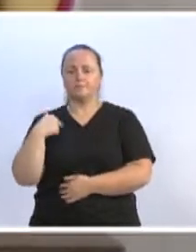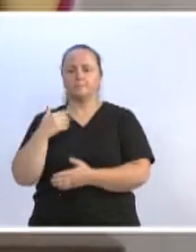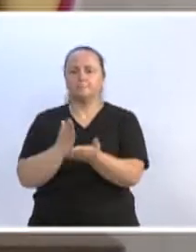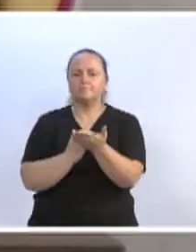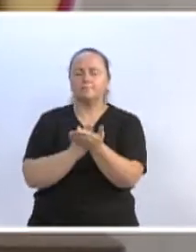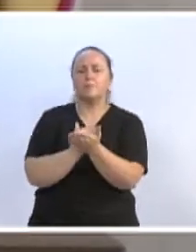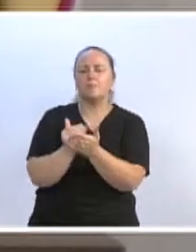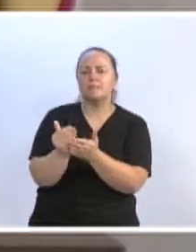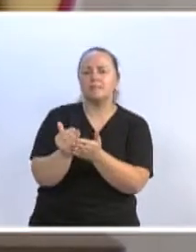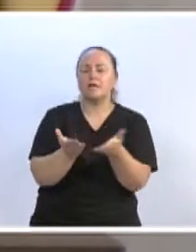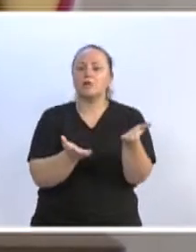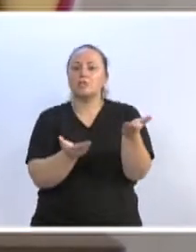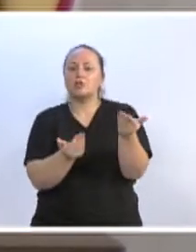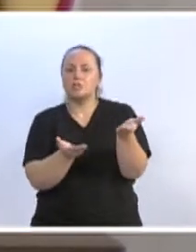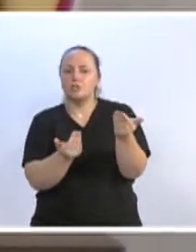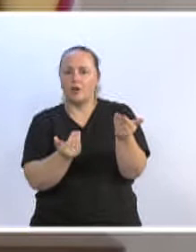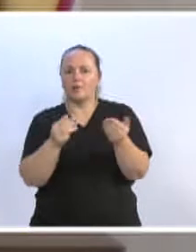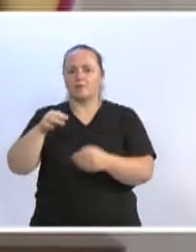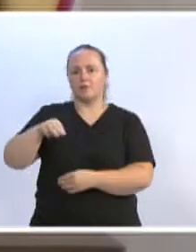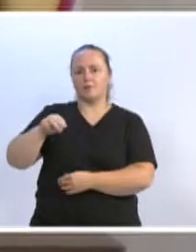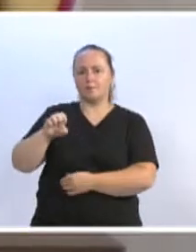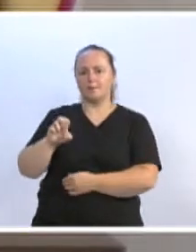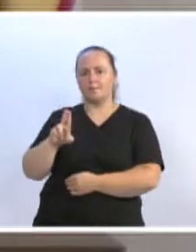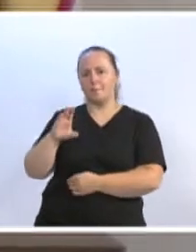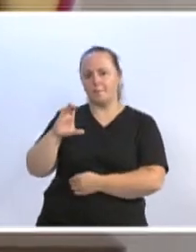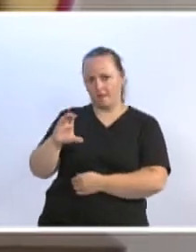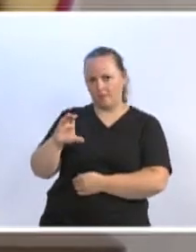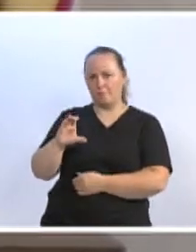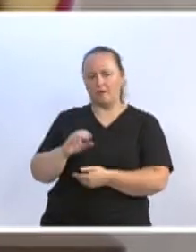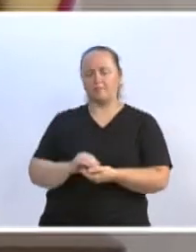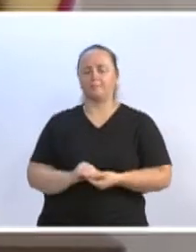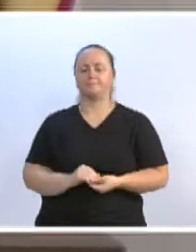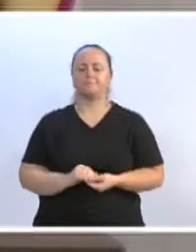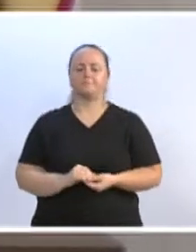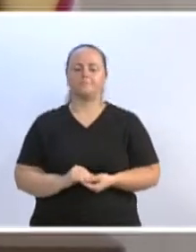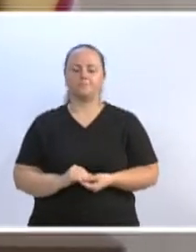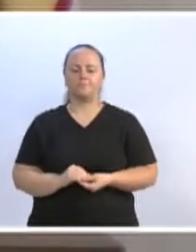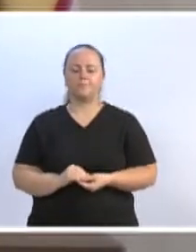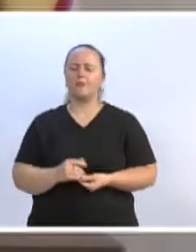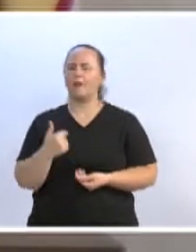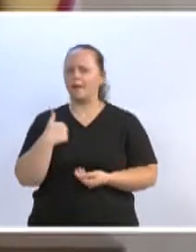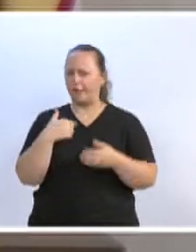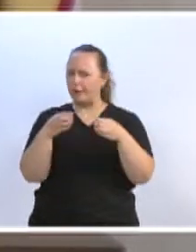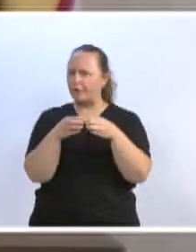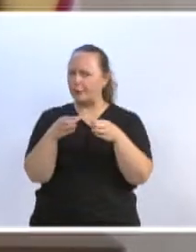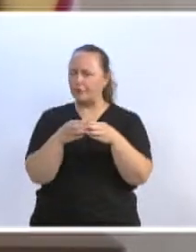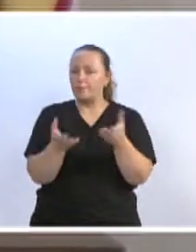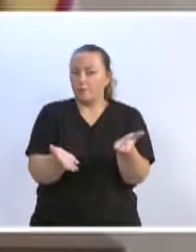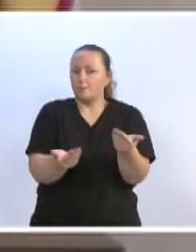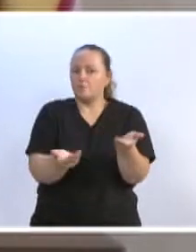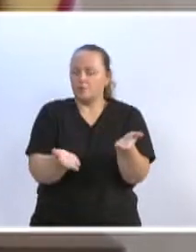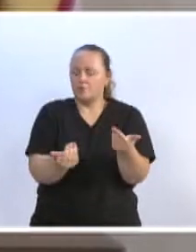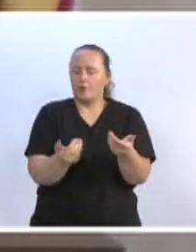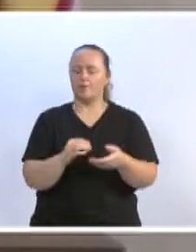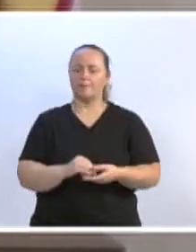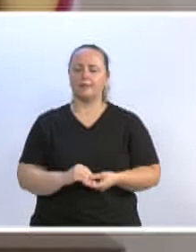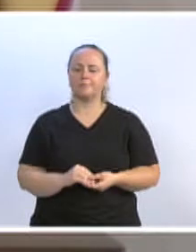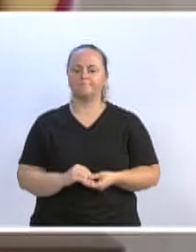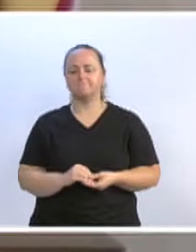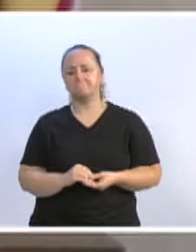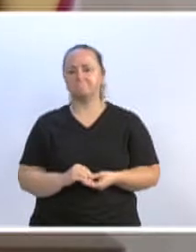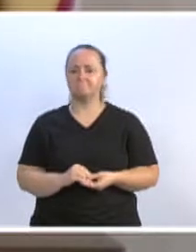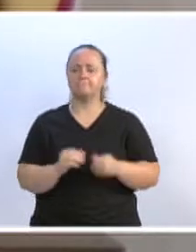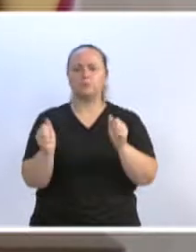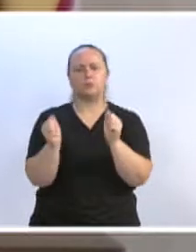grupo de jovens da Missão Evangélica União Cristã aqui em Blumenau. E esse grupo de jovens, através de